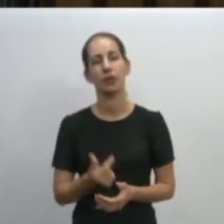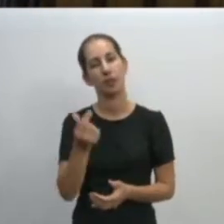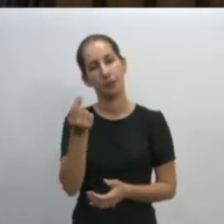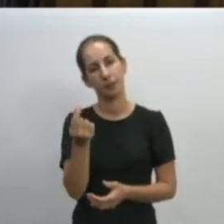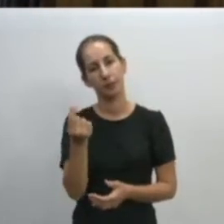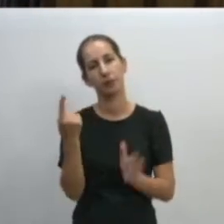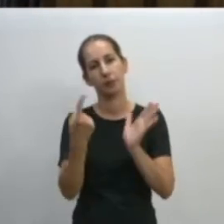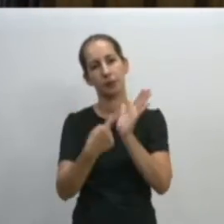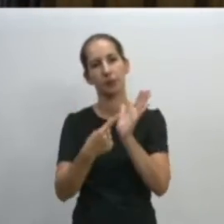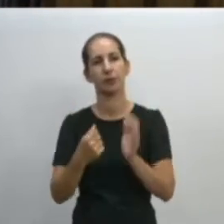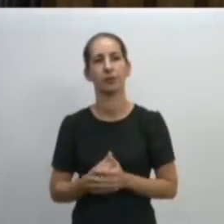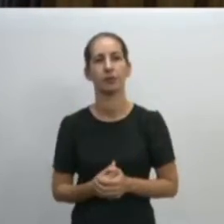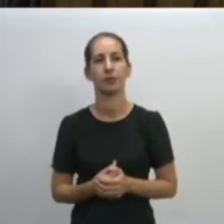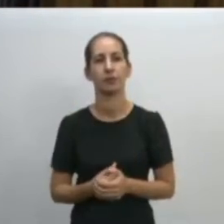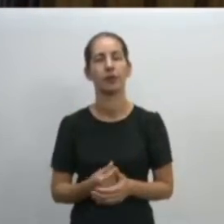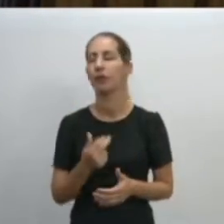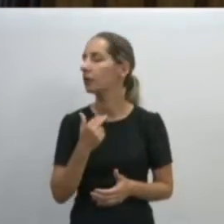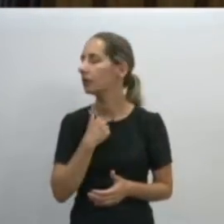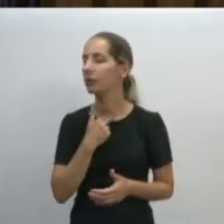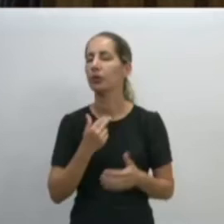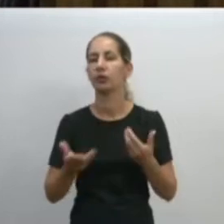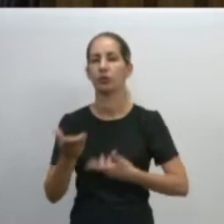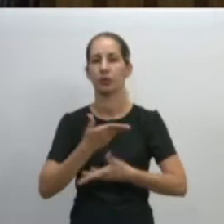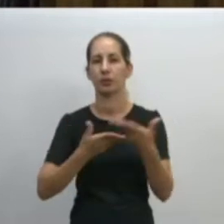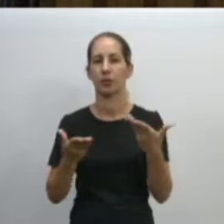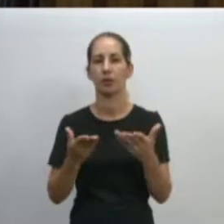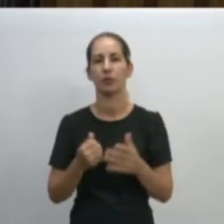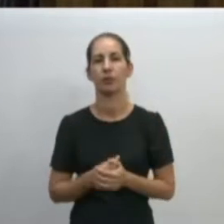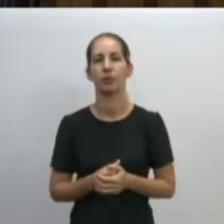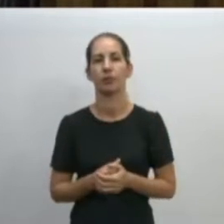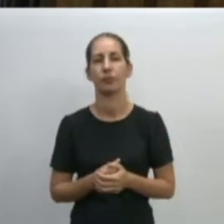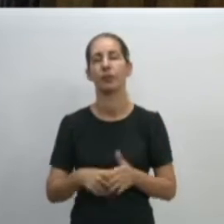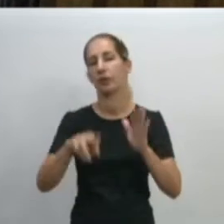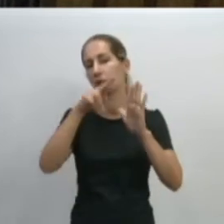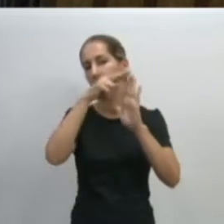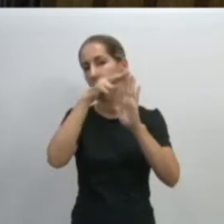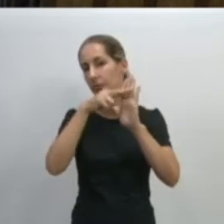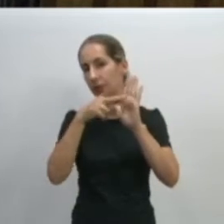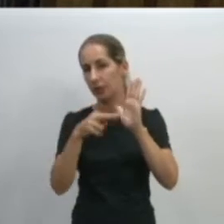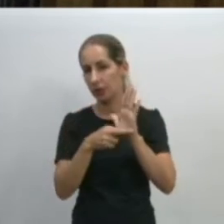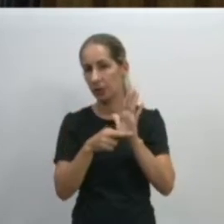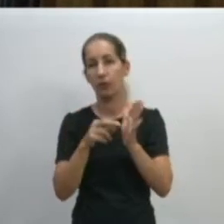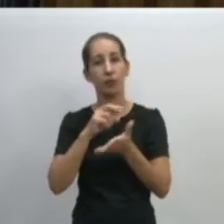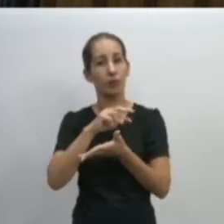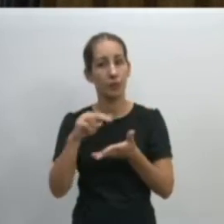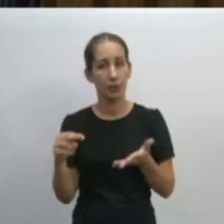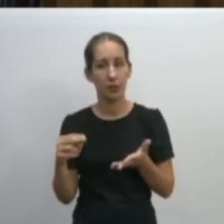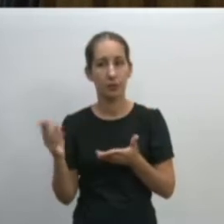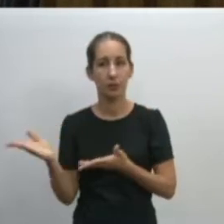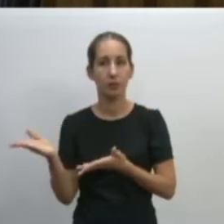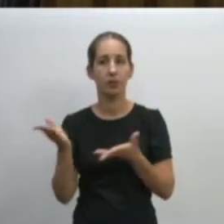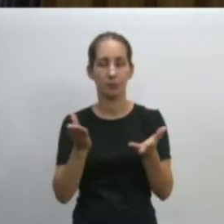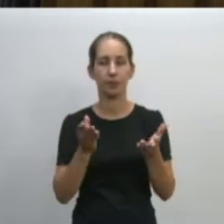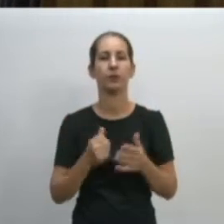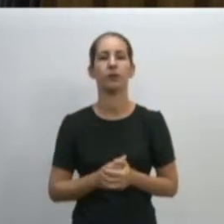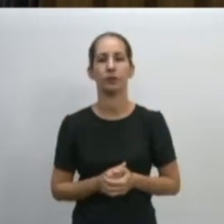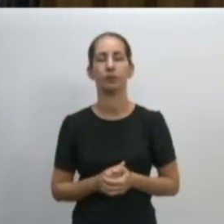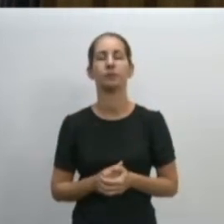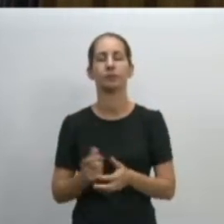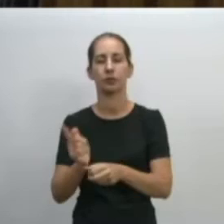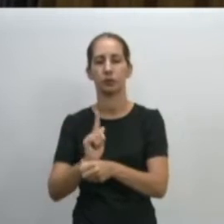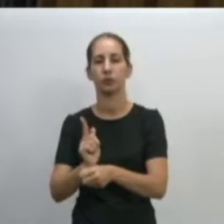sejam cumpridas. O que não pode é um instrumento legal, regimental, né, e muitas vezes, até sob pena do gestor